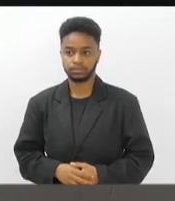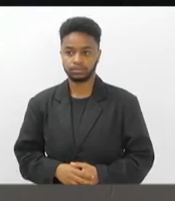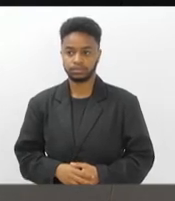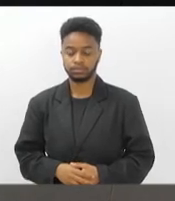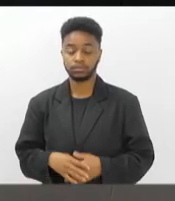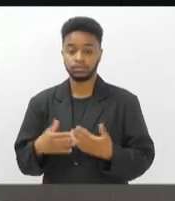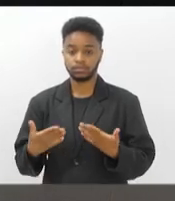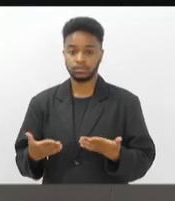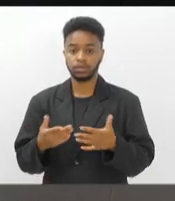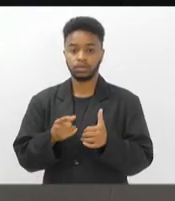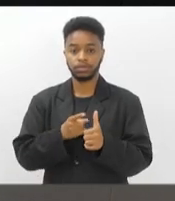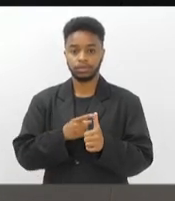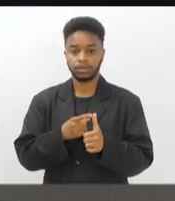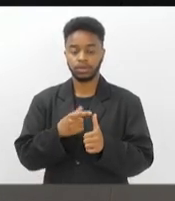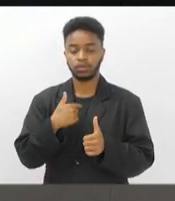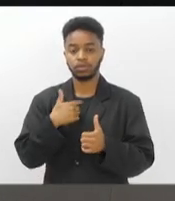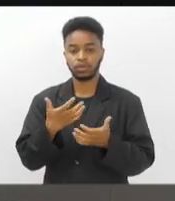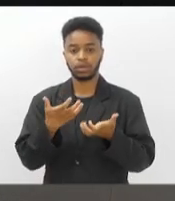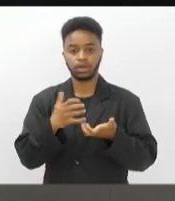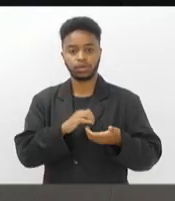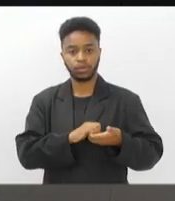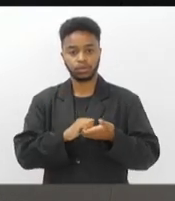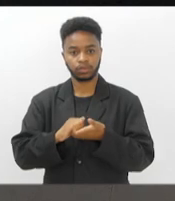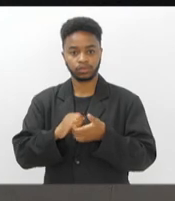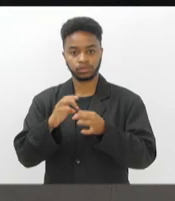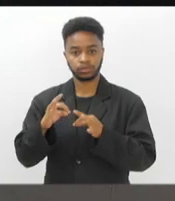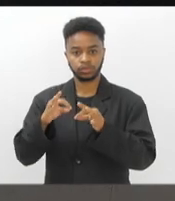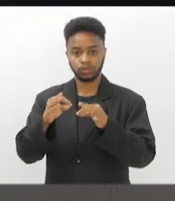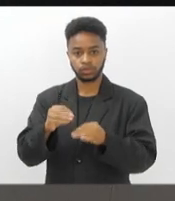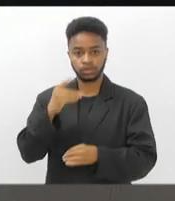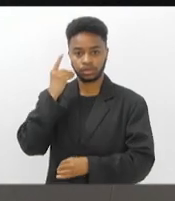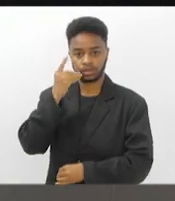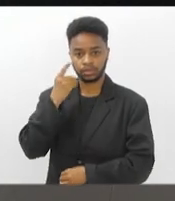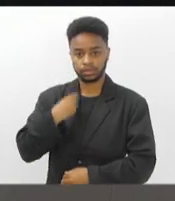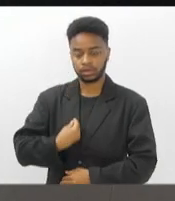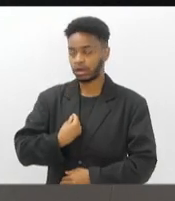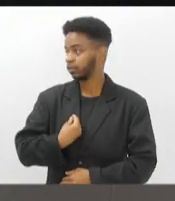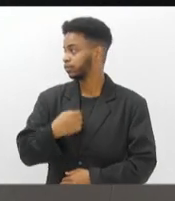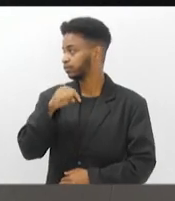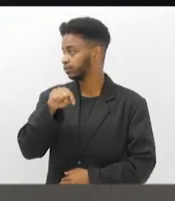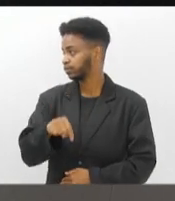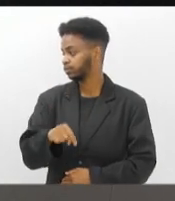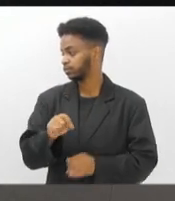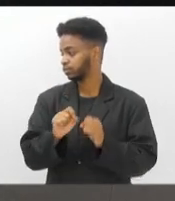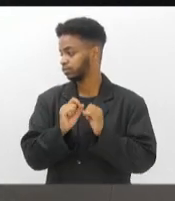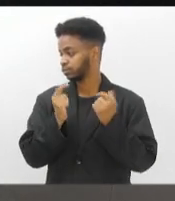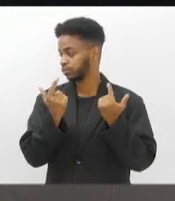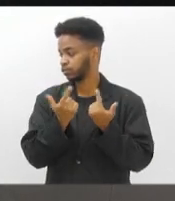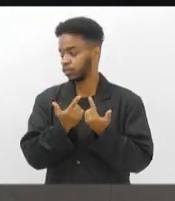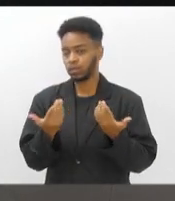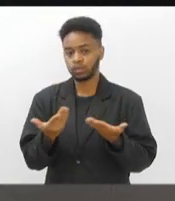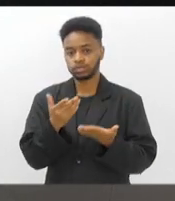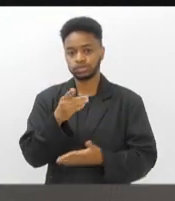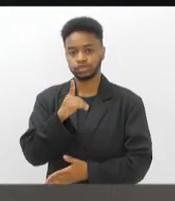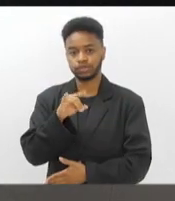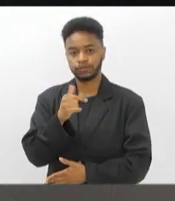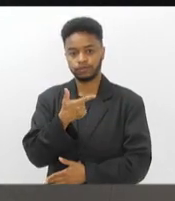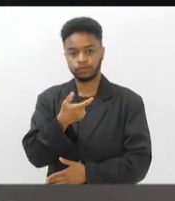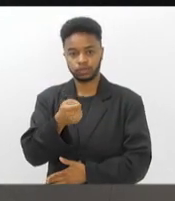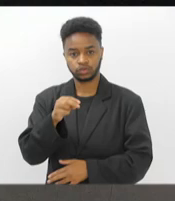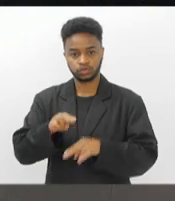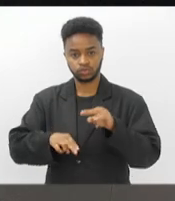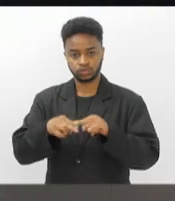primeiro gostaria de saudar todos os deputados deputadas neste dia 20 de junho de 2024